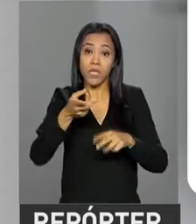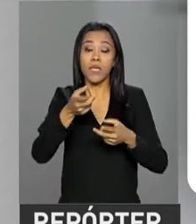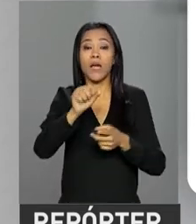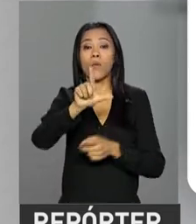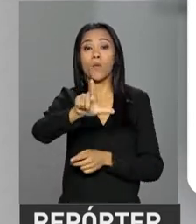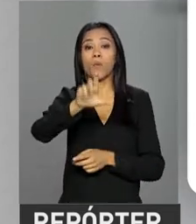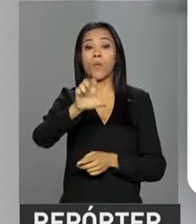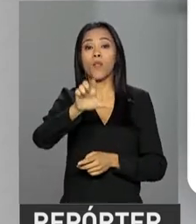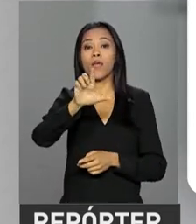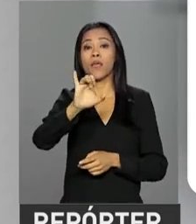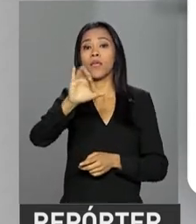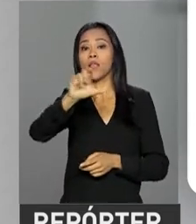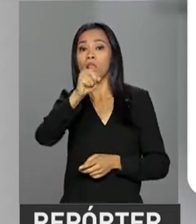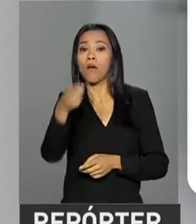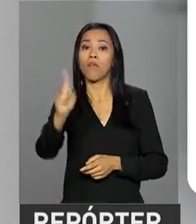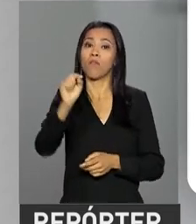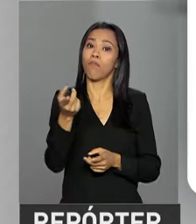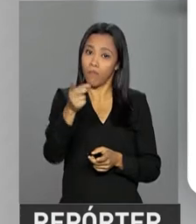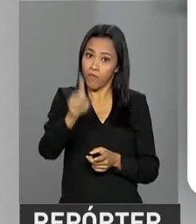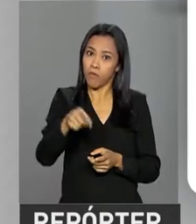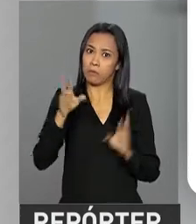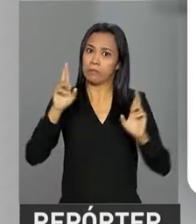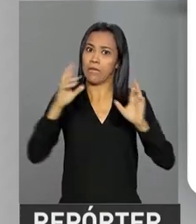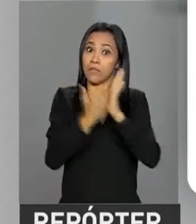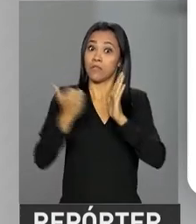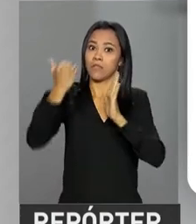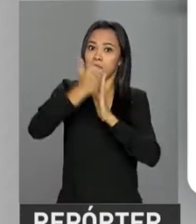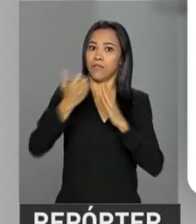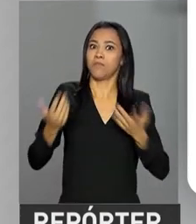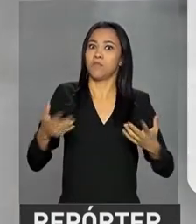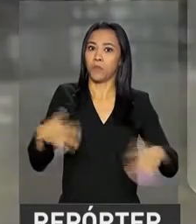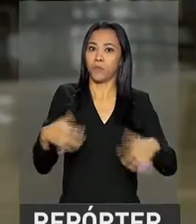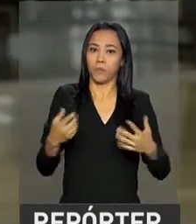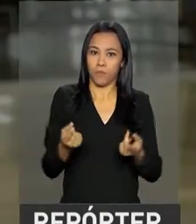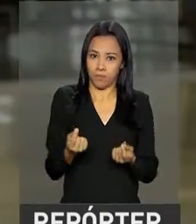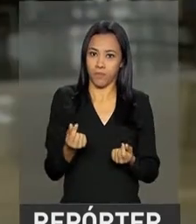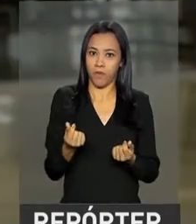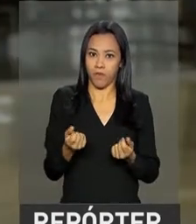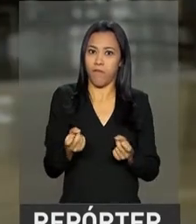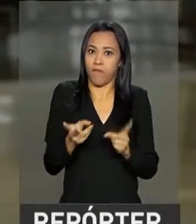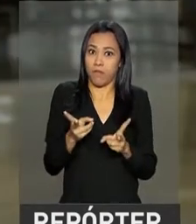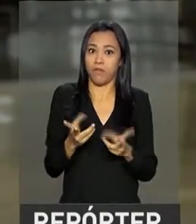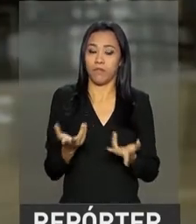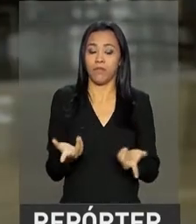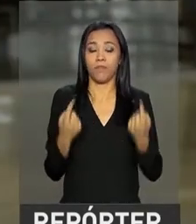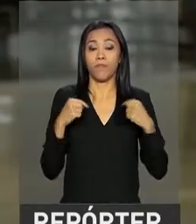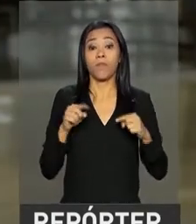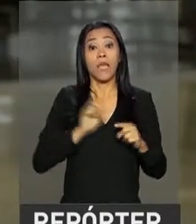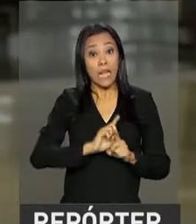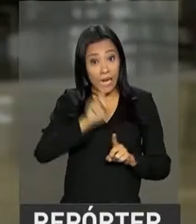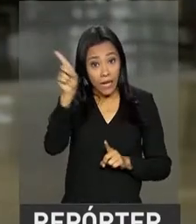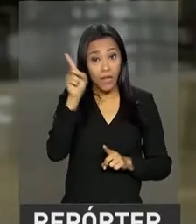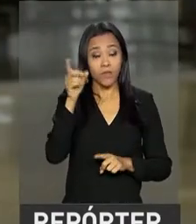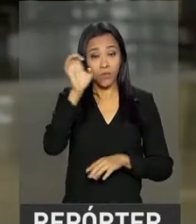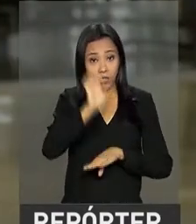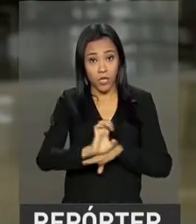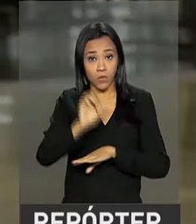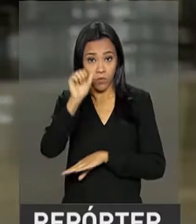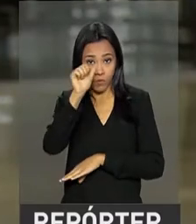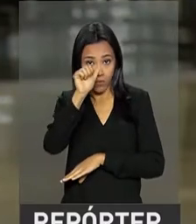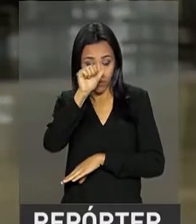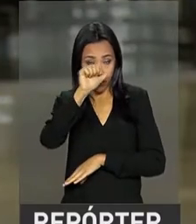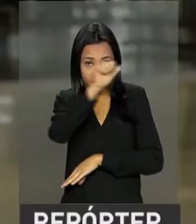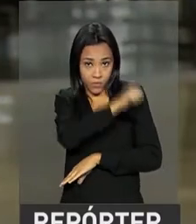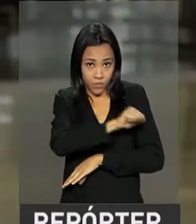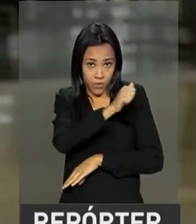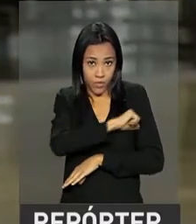da CEMIG ficou acima da expectativa de mercado. E lá no Rio de Janeiro está ocorrendo a